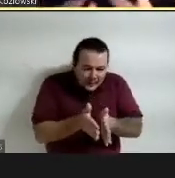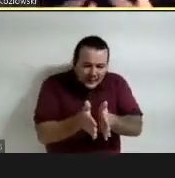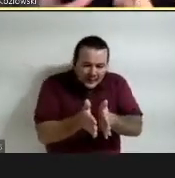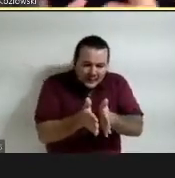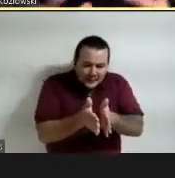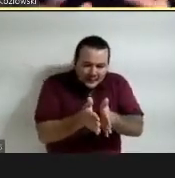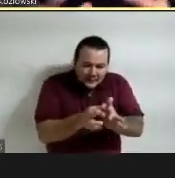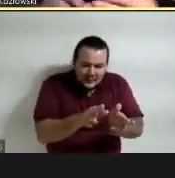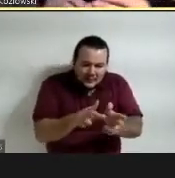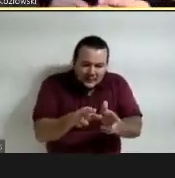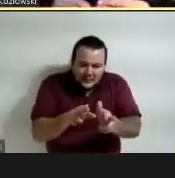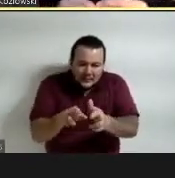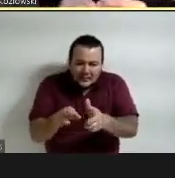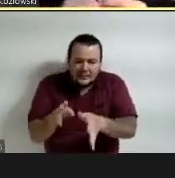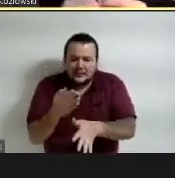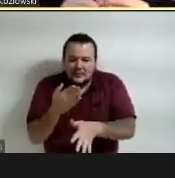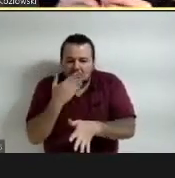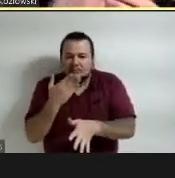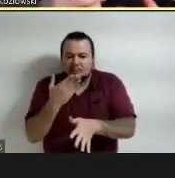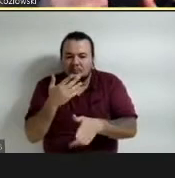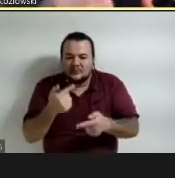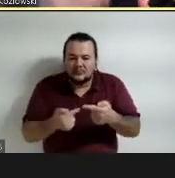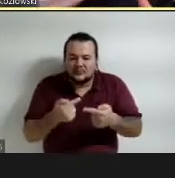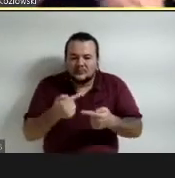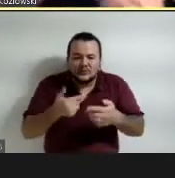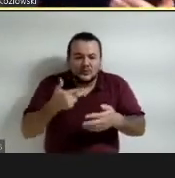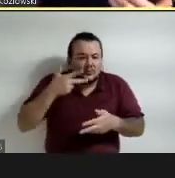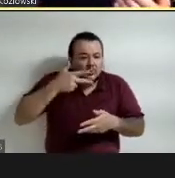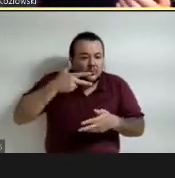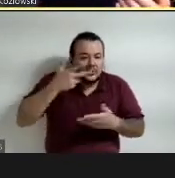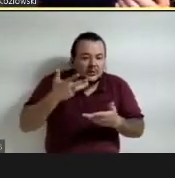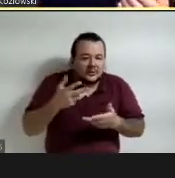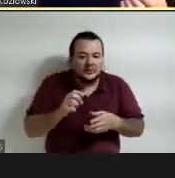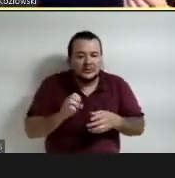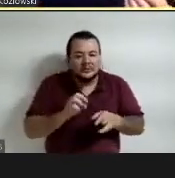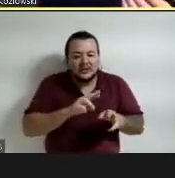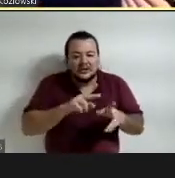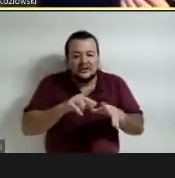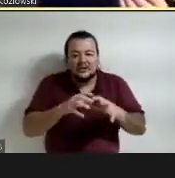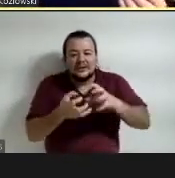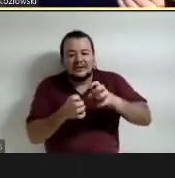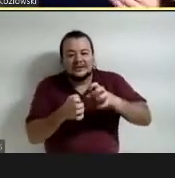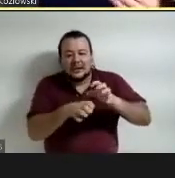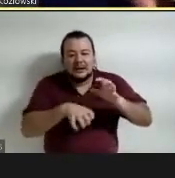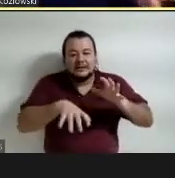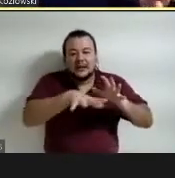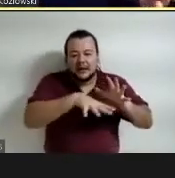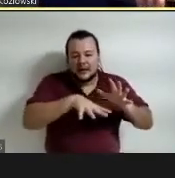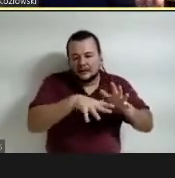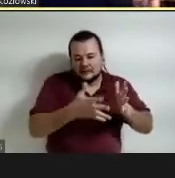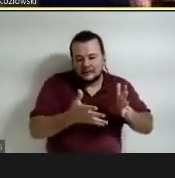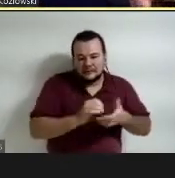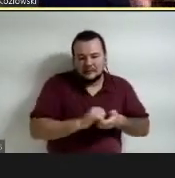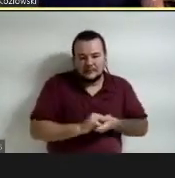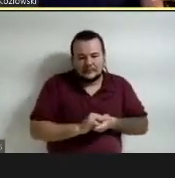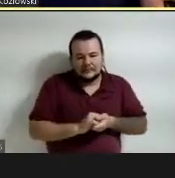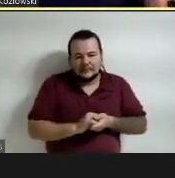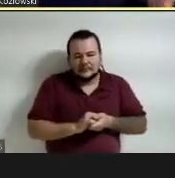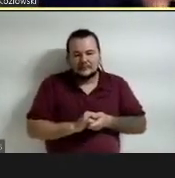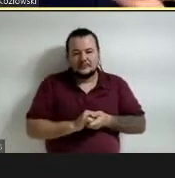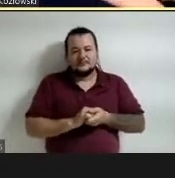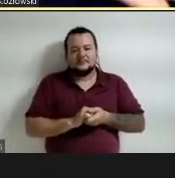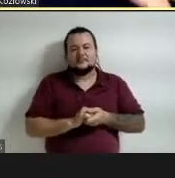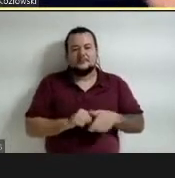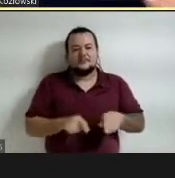diferentes tipos de política, como se fosse assim, em diferentes escalas. E a gente apresentou, primeiro